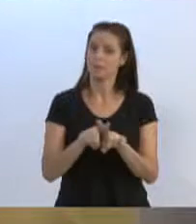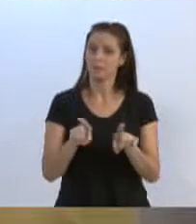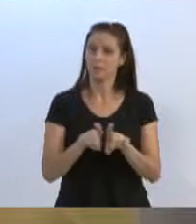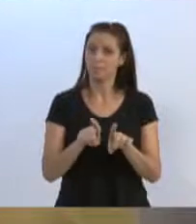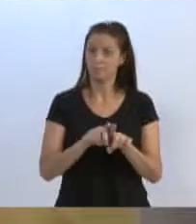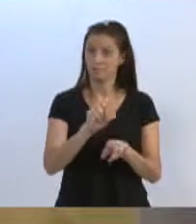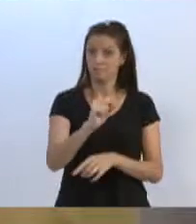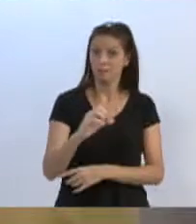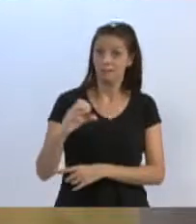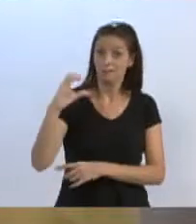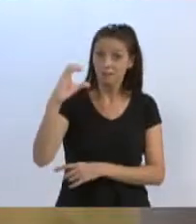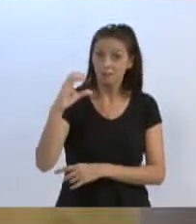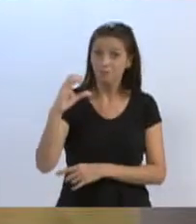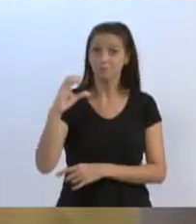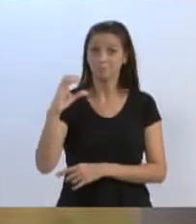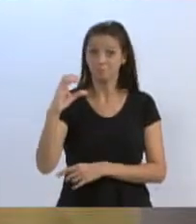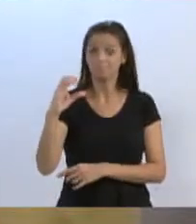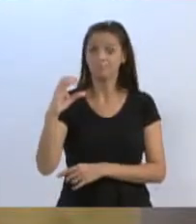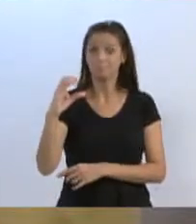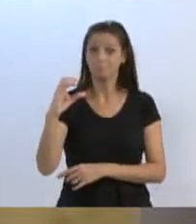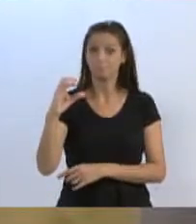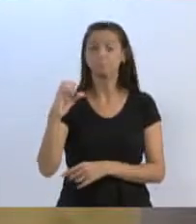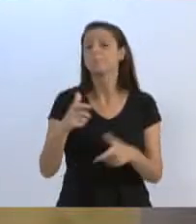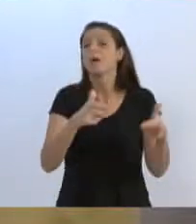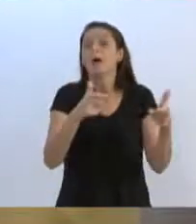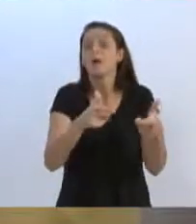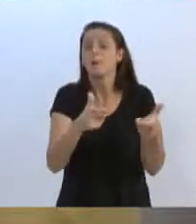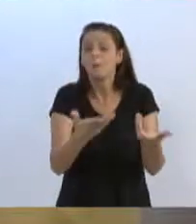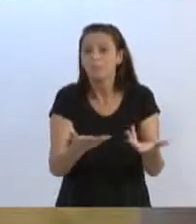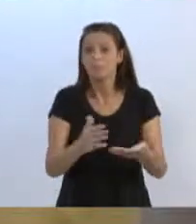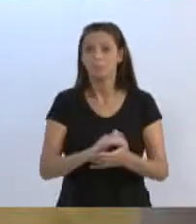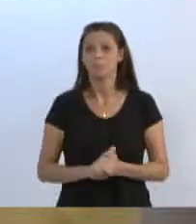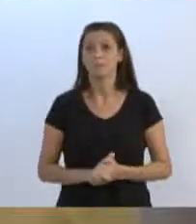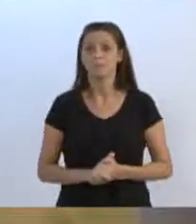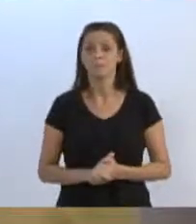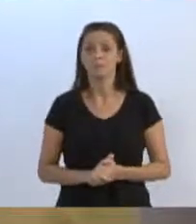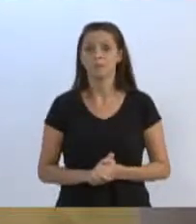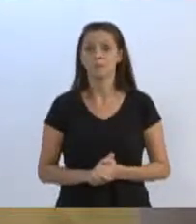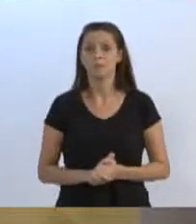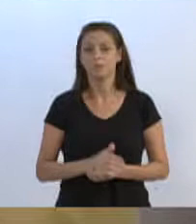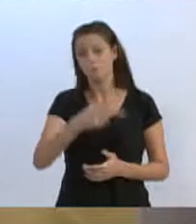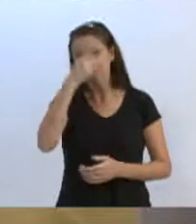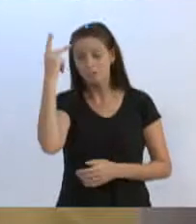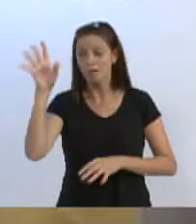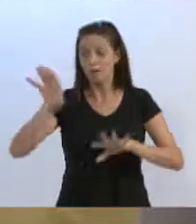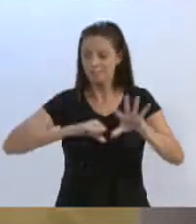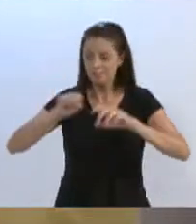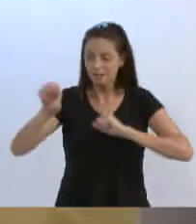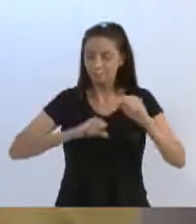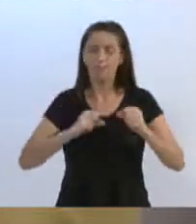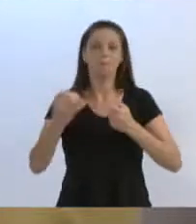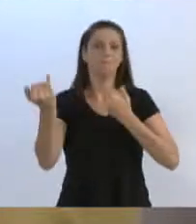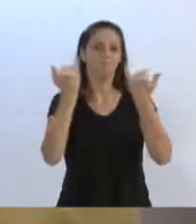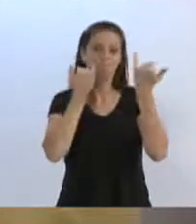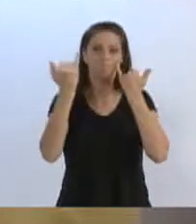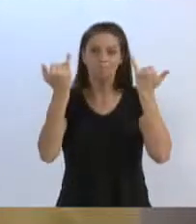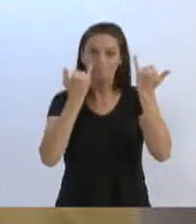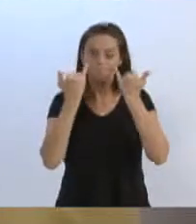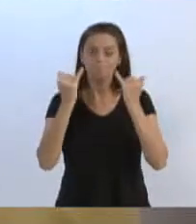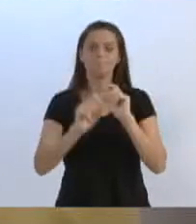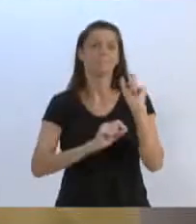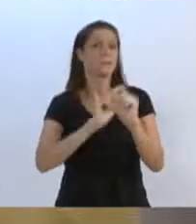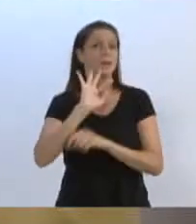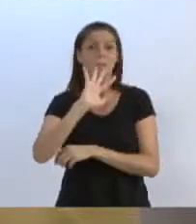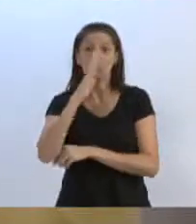estado e onde né aonde chegou essa informação essa triste informação dessa grande